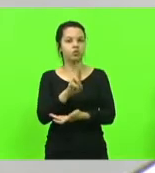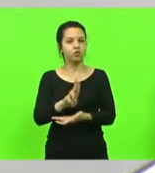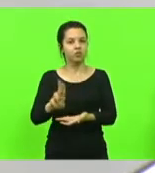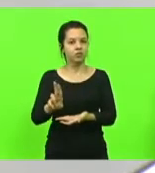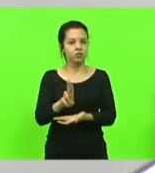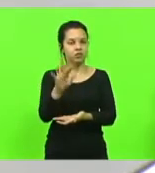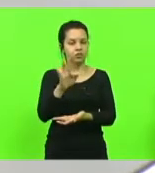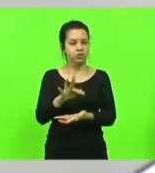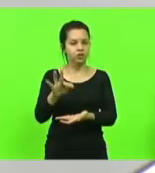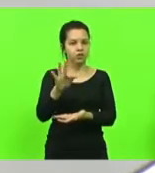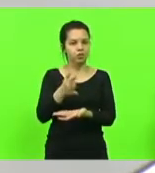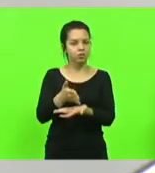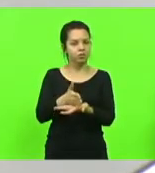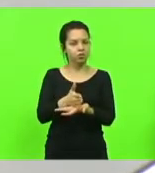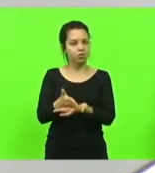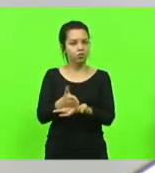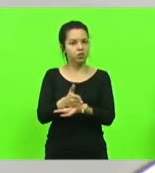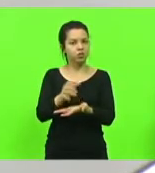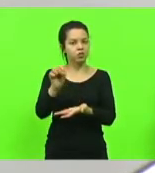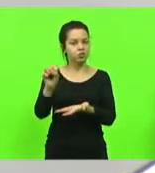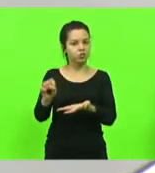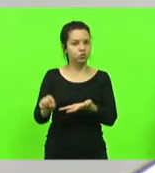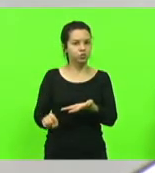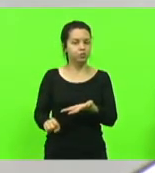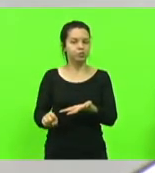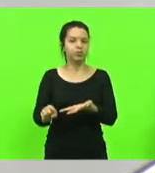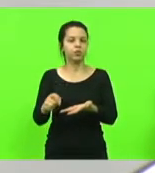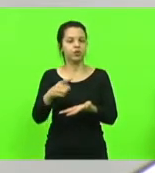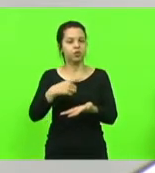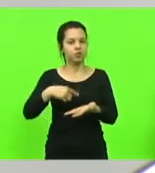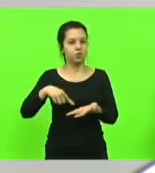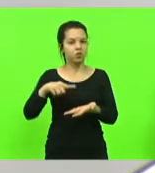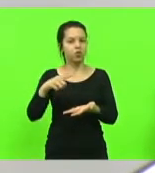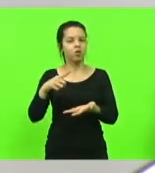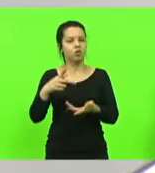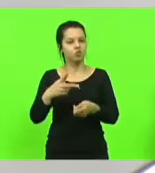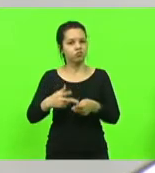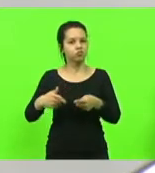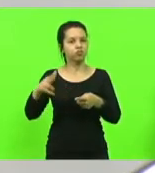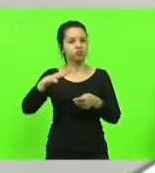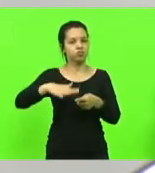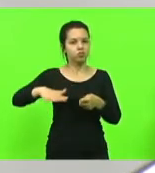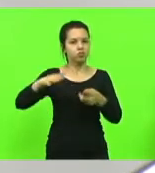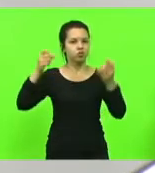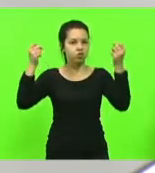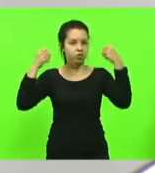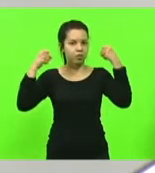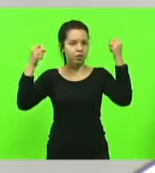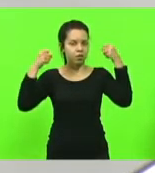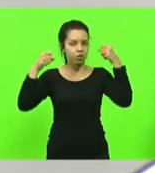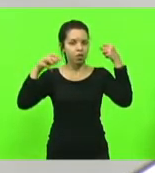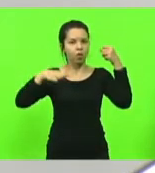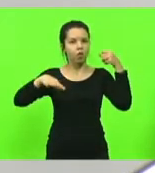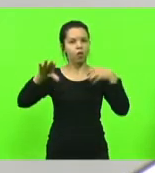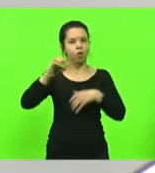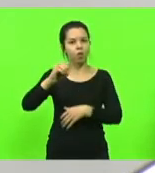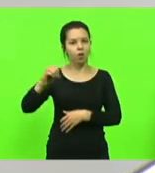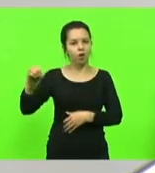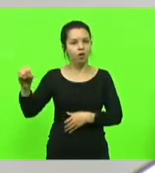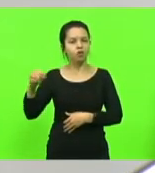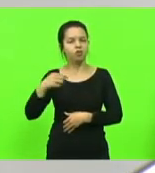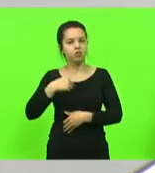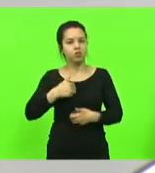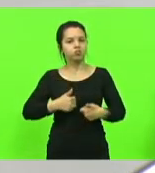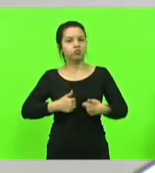conquista imensurável para Chapecó, para toda a região oeste, que eu tenho muito orgulho de ter protagonizado ao lado